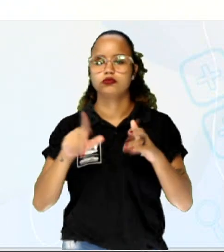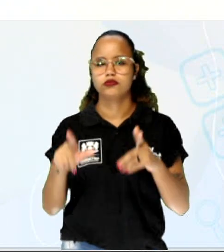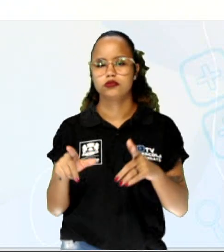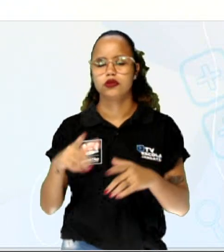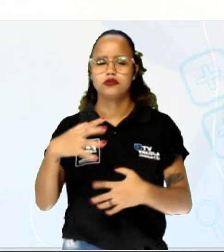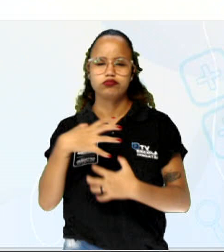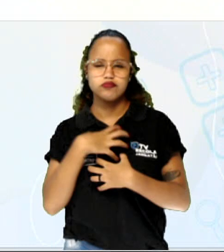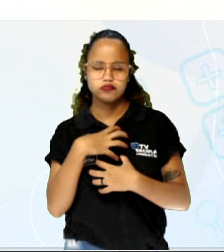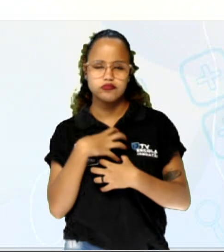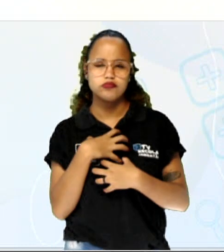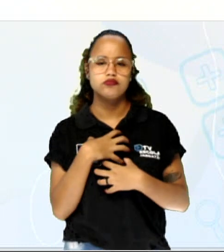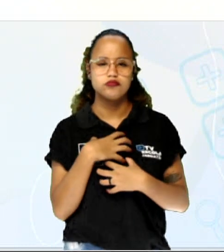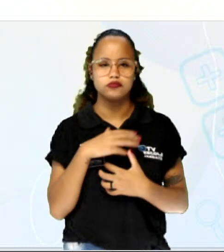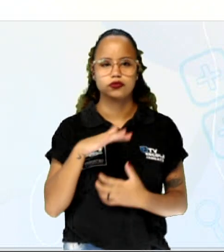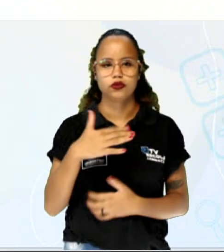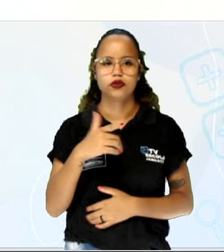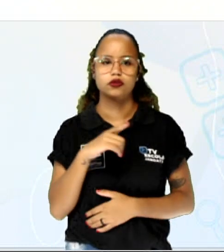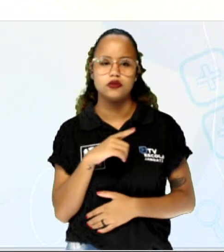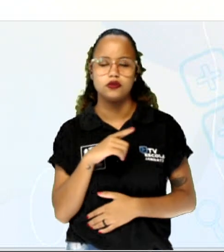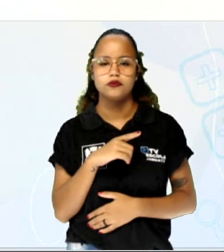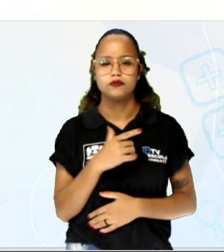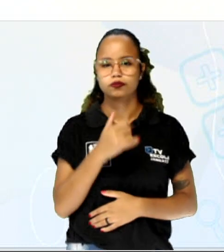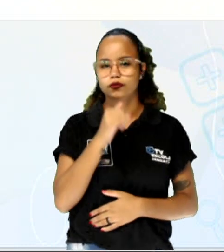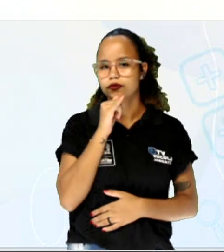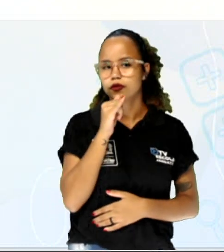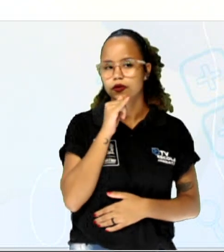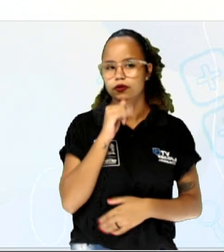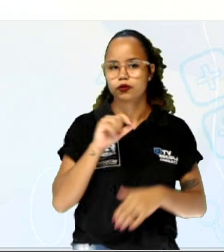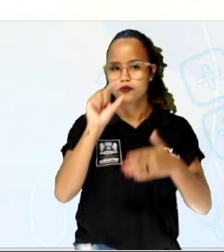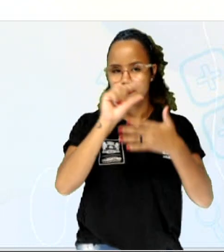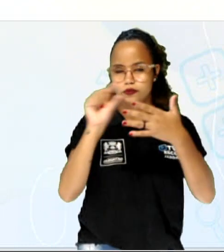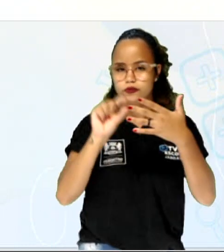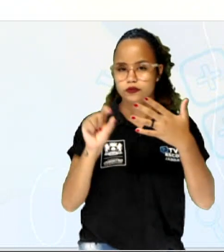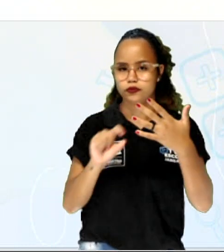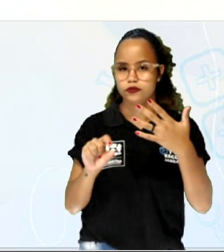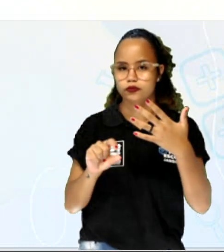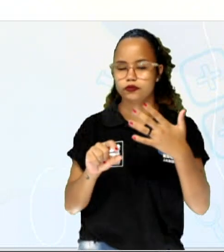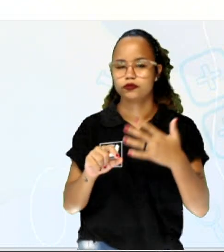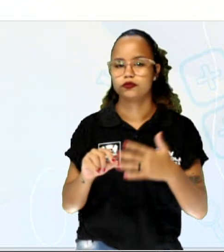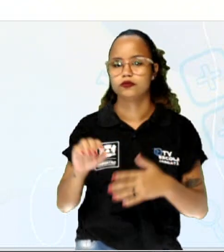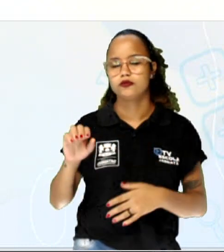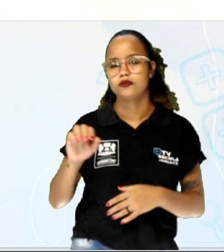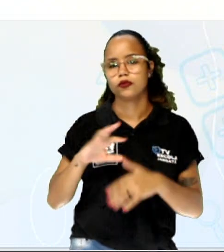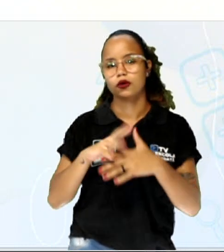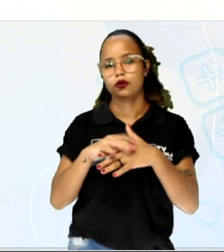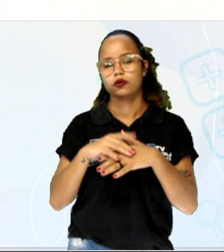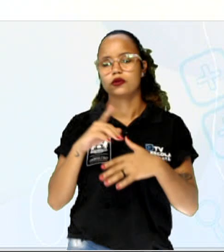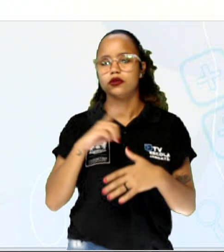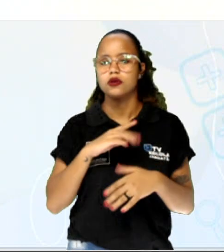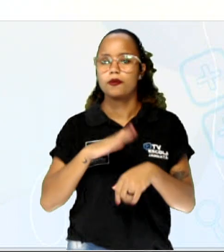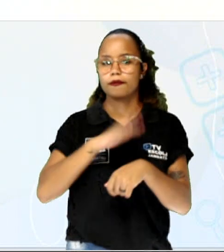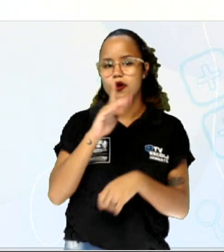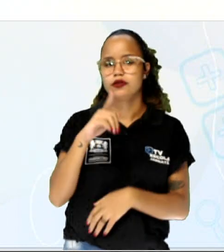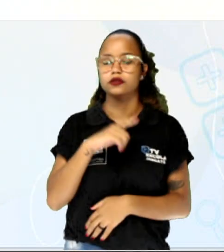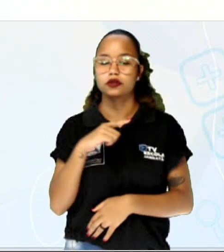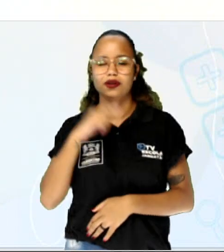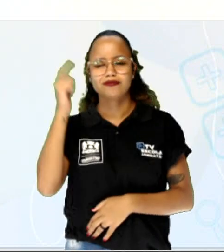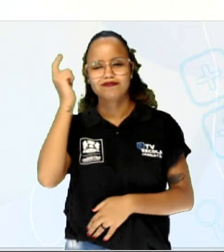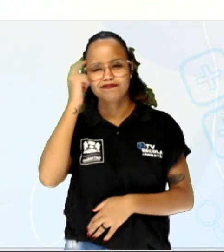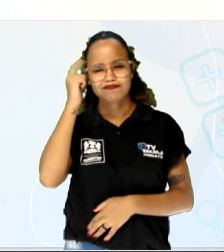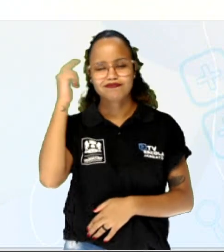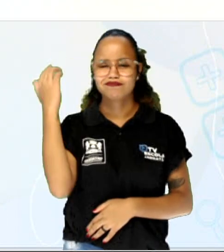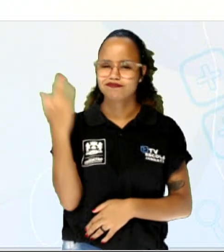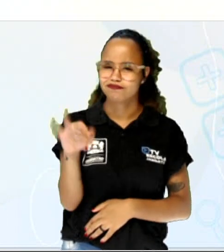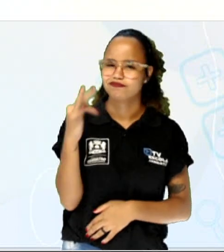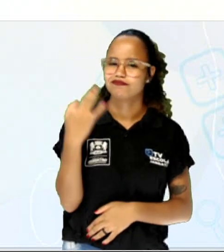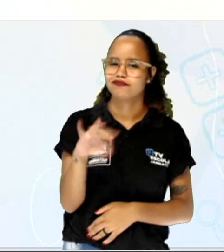sintomas e você pode ver, por exemplo, que para aquele gráfico ali, aquela doença, o sintoma que mais aparece é dor de cabeça, que o gráfico